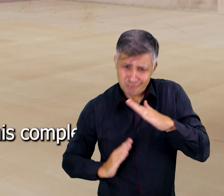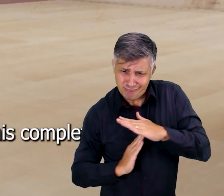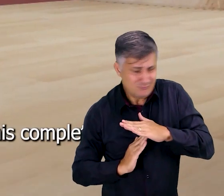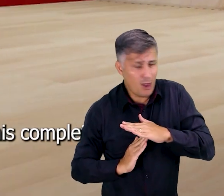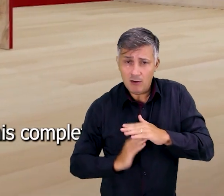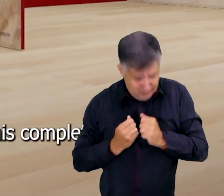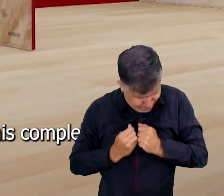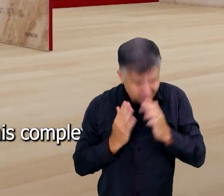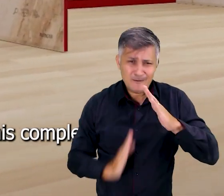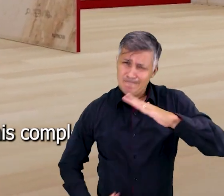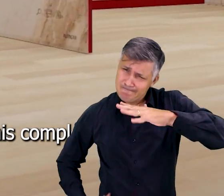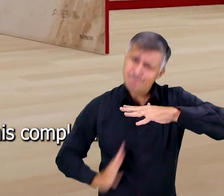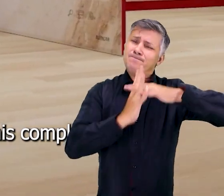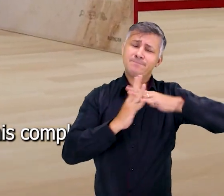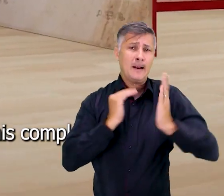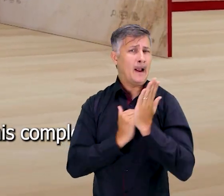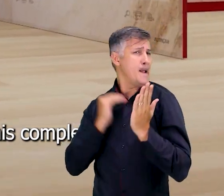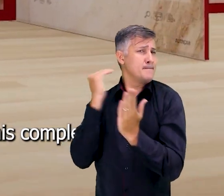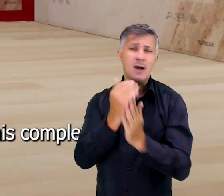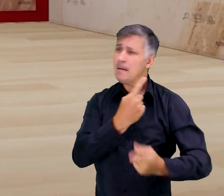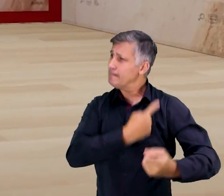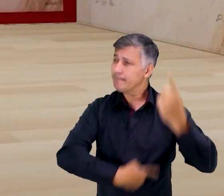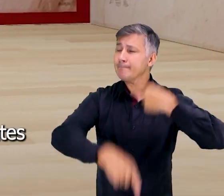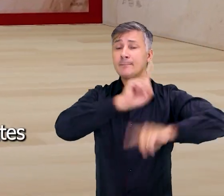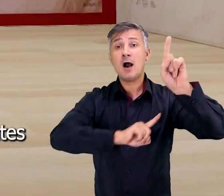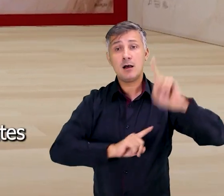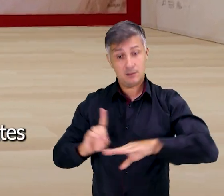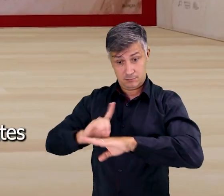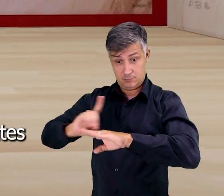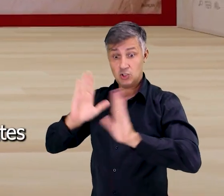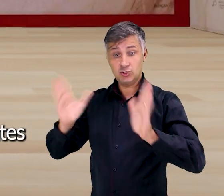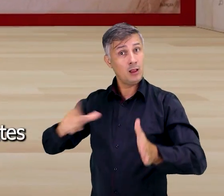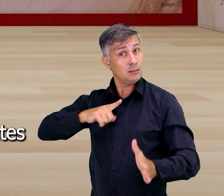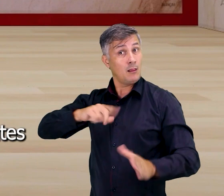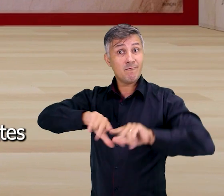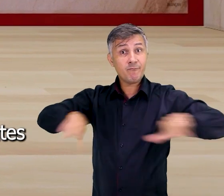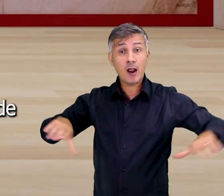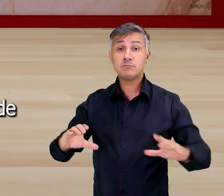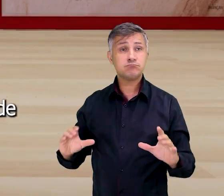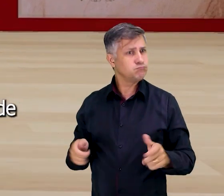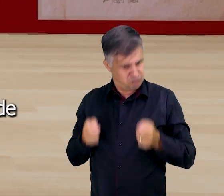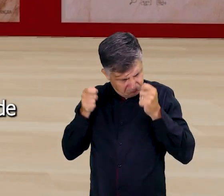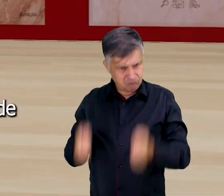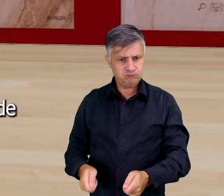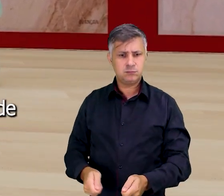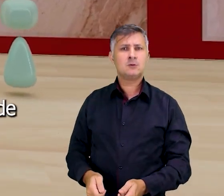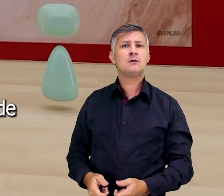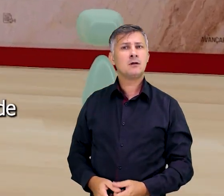potencializa, propiciando uma transmídia mais completa. O digitalismo já tem elementos consistentes para sua